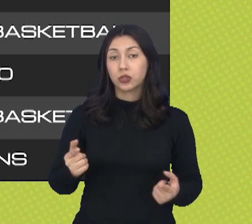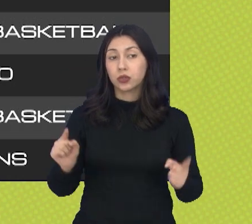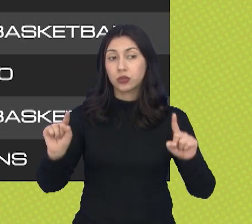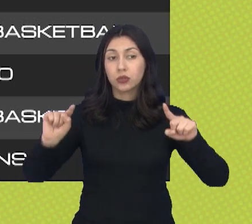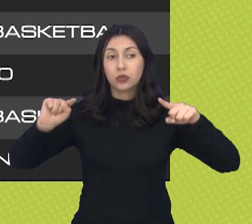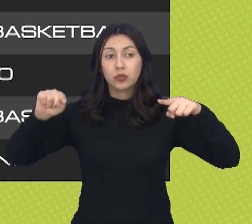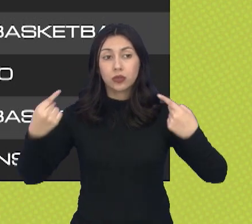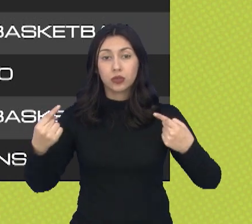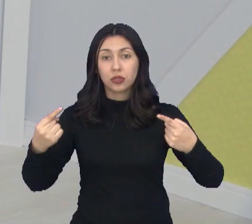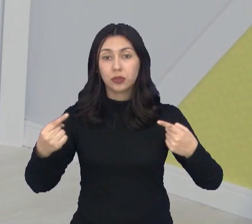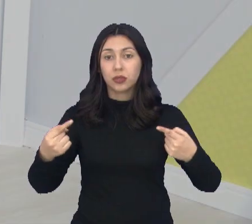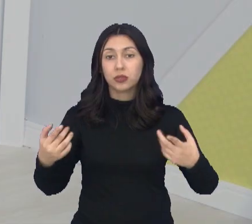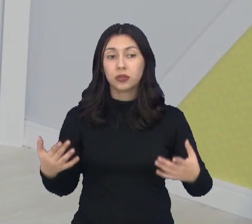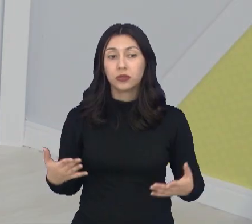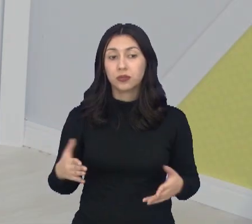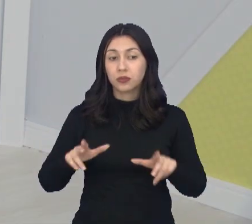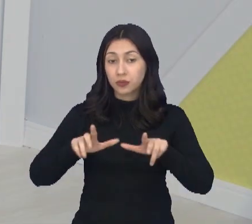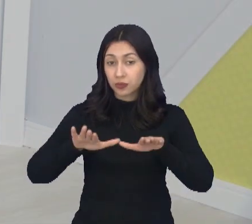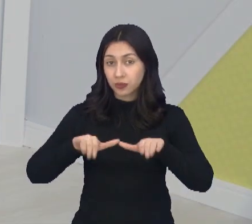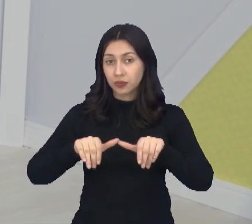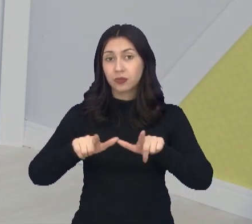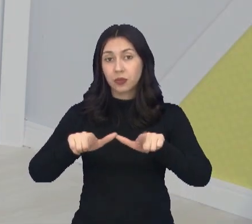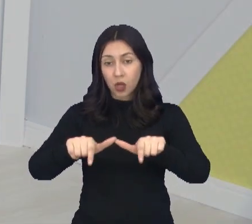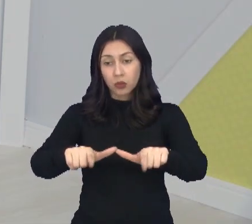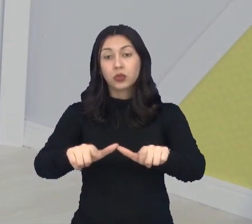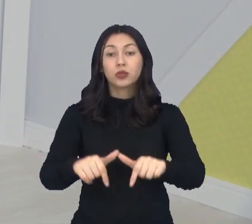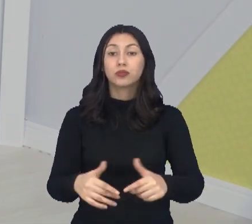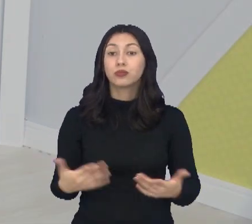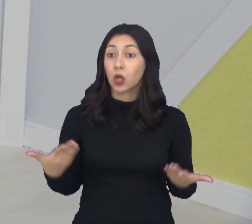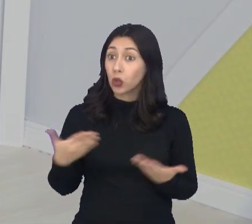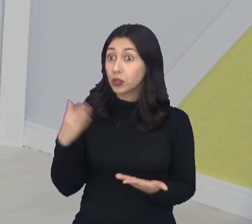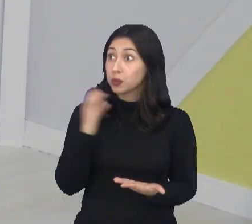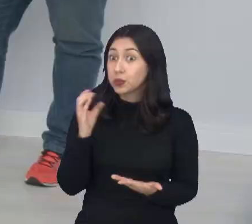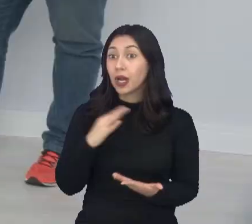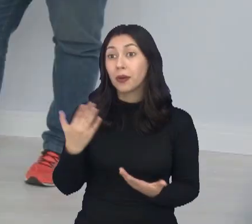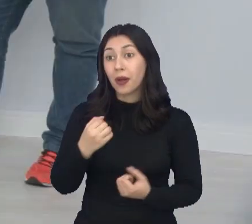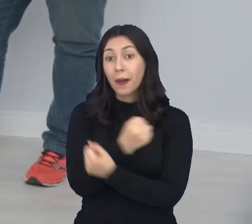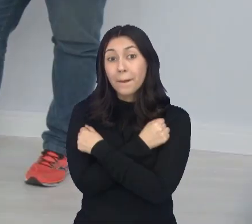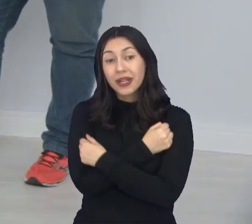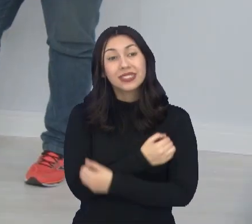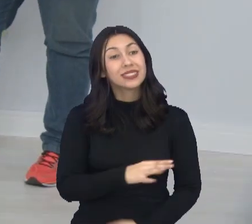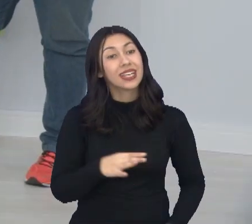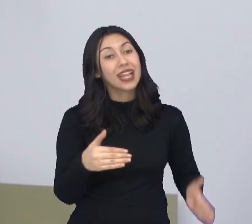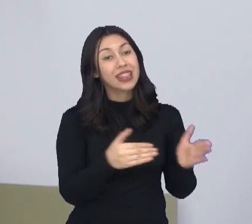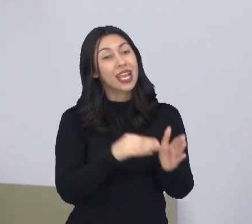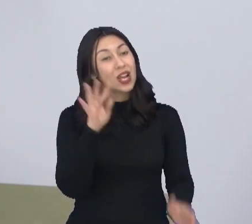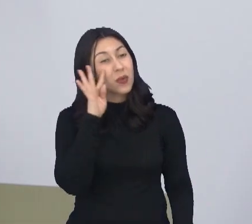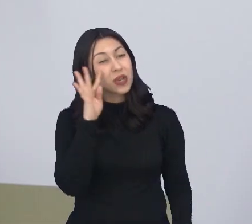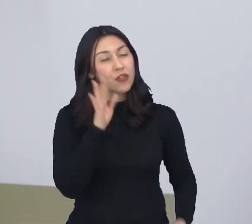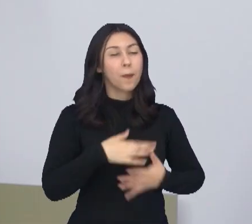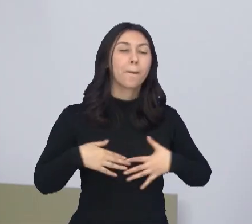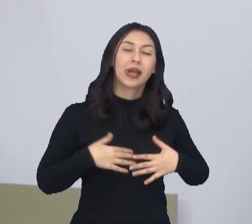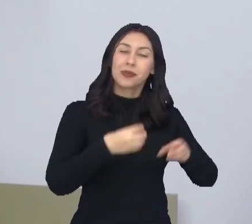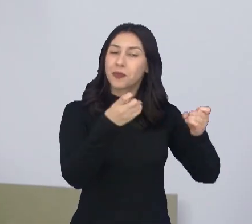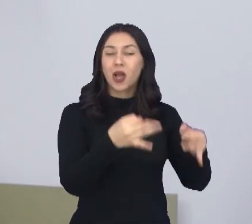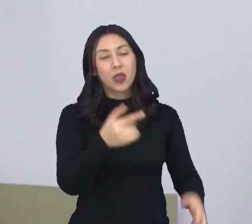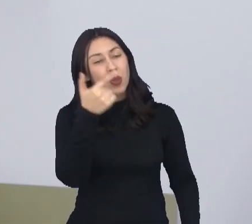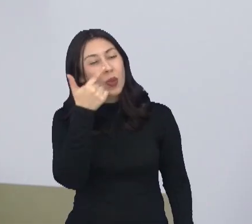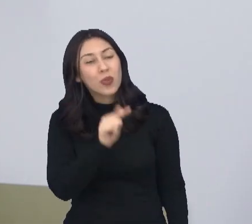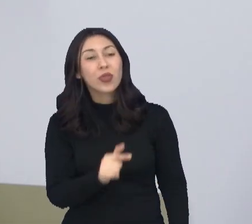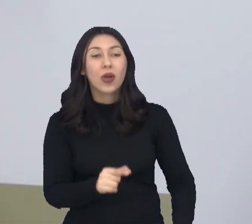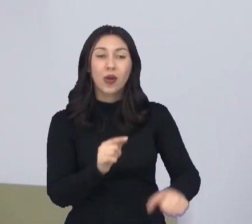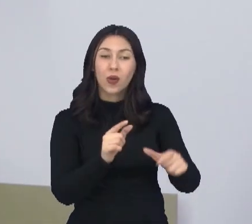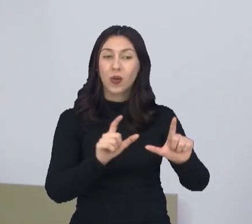Bauru. Brunão, ufa, hoje foi corrido. Brunão, um grande abraço para você, até quarta-feira, hein? Até quarta-feira, foi um prazer inenarrável estar em mais um